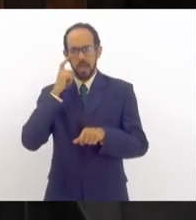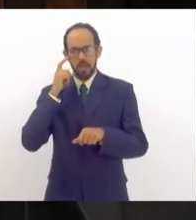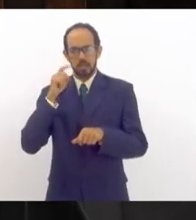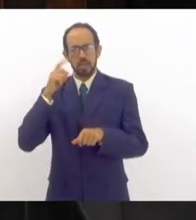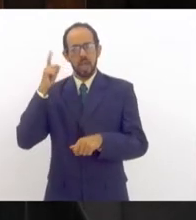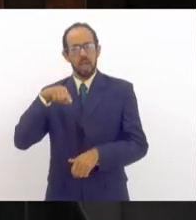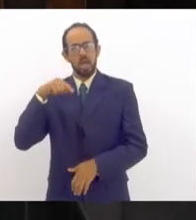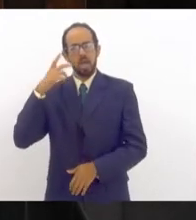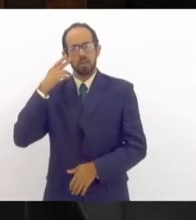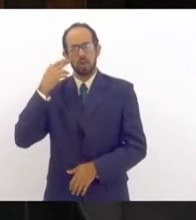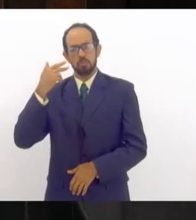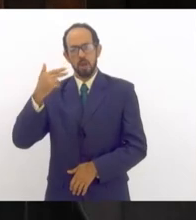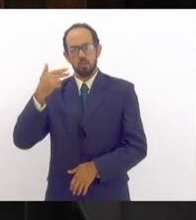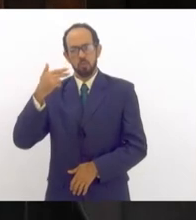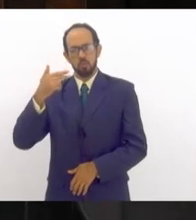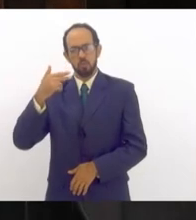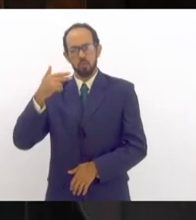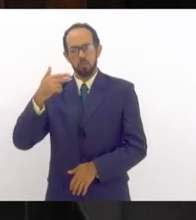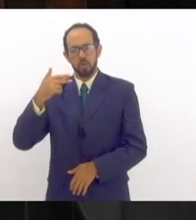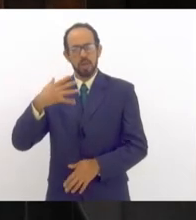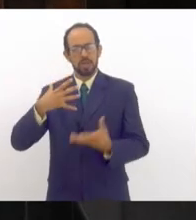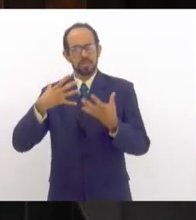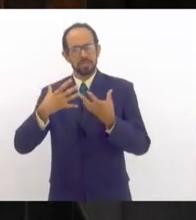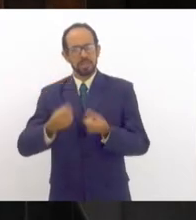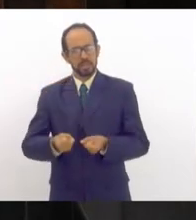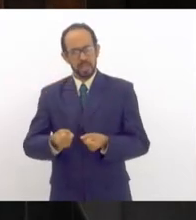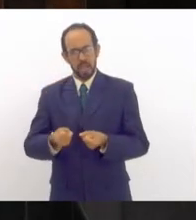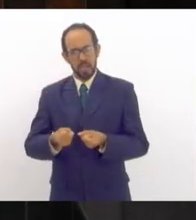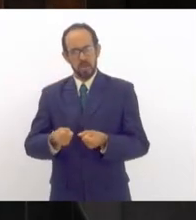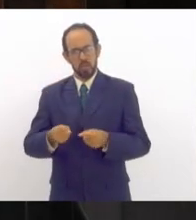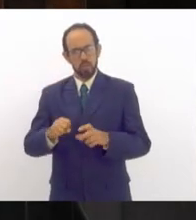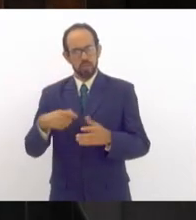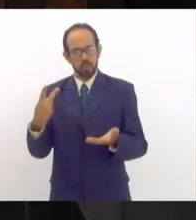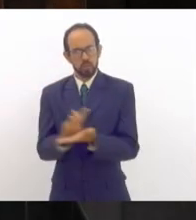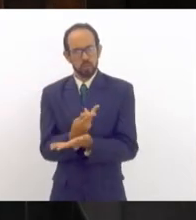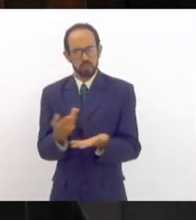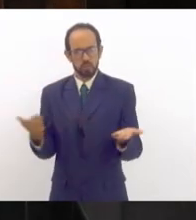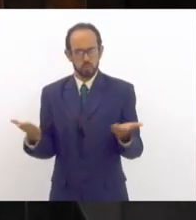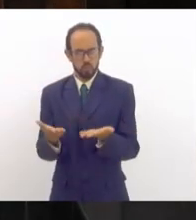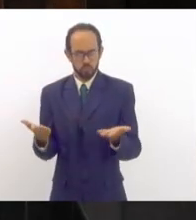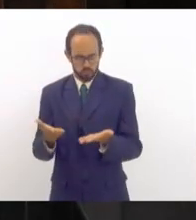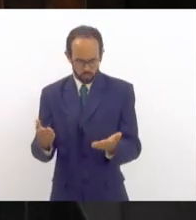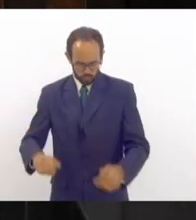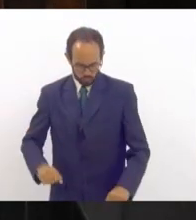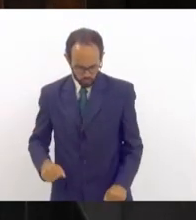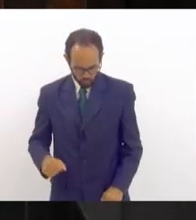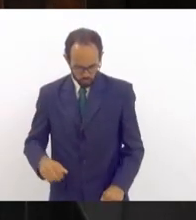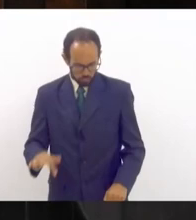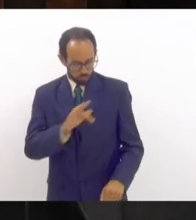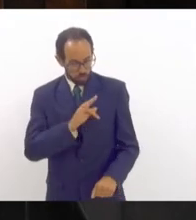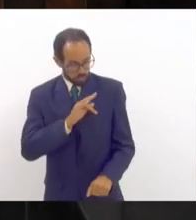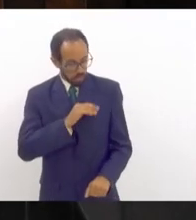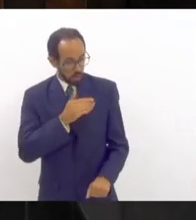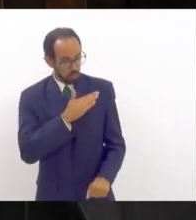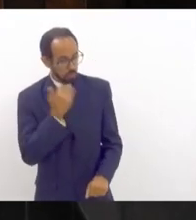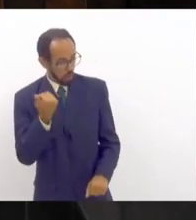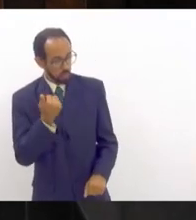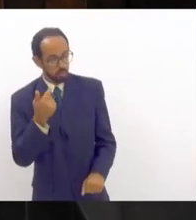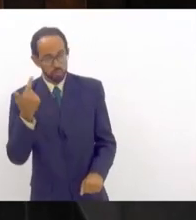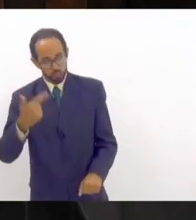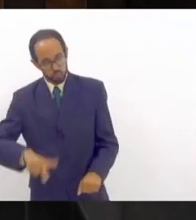isso é normal entrar nesse conformismo que estamos vivendo hoje mais um policial morto essa